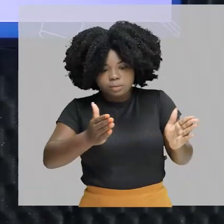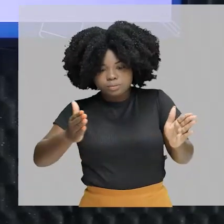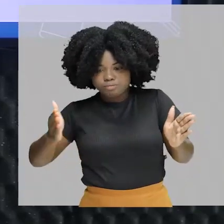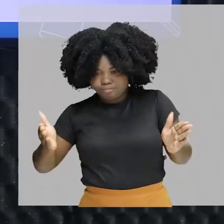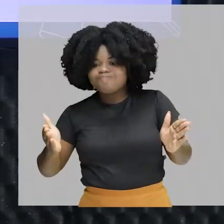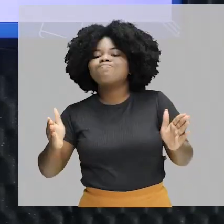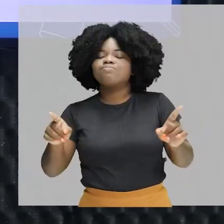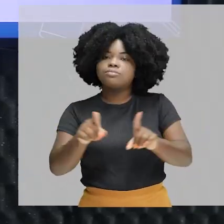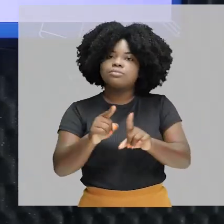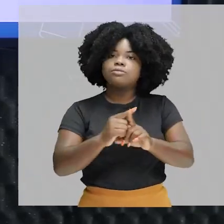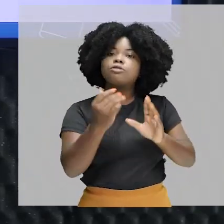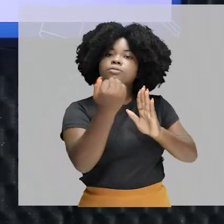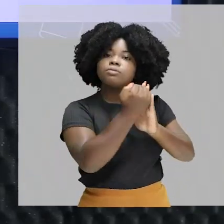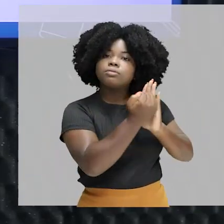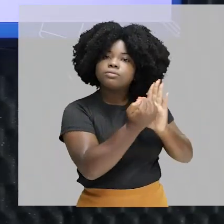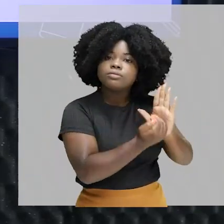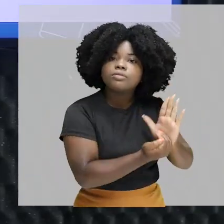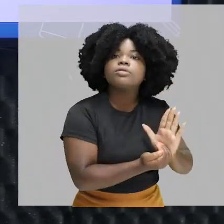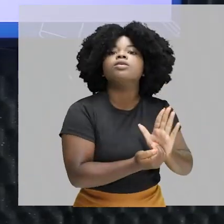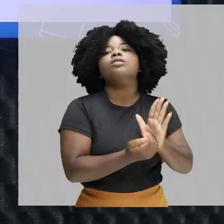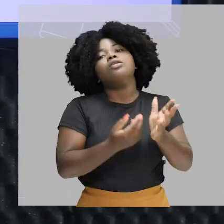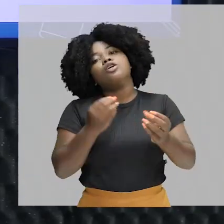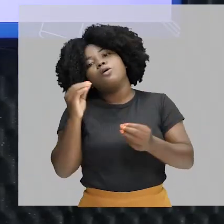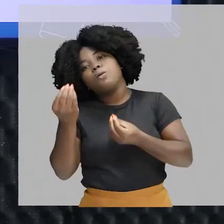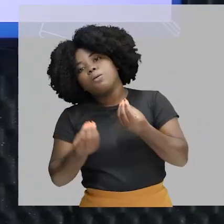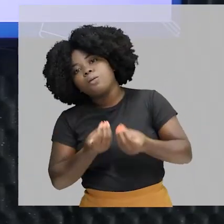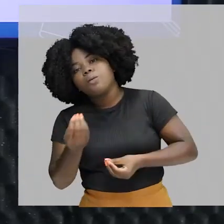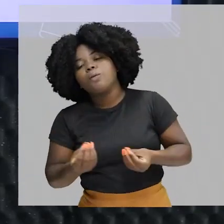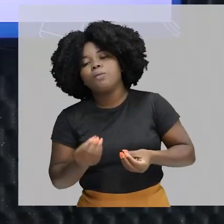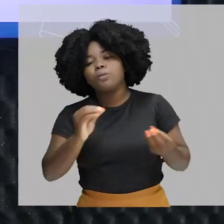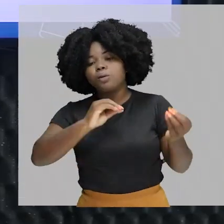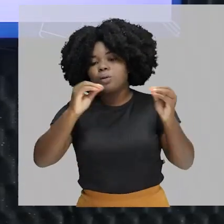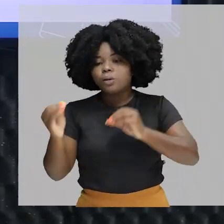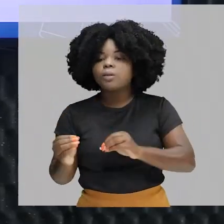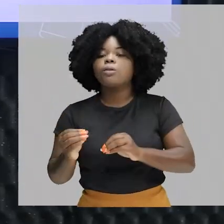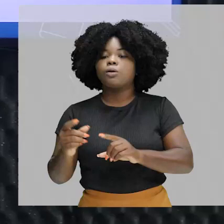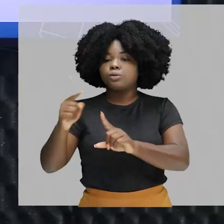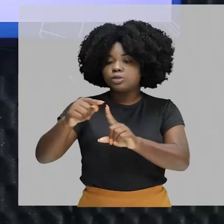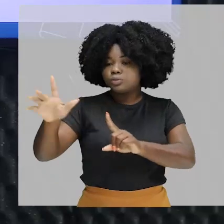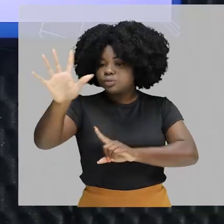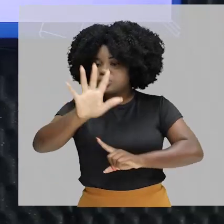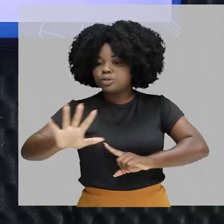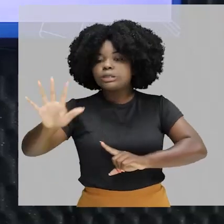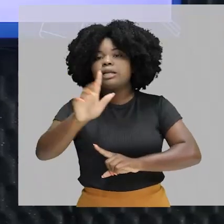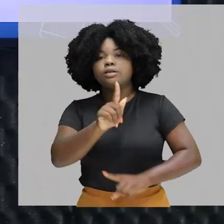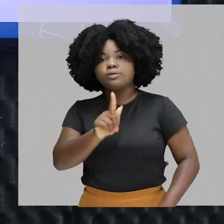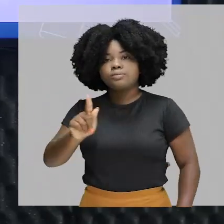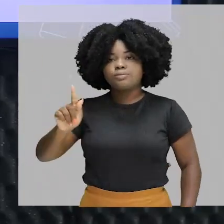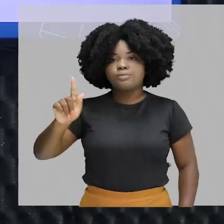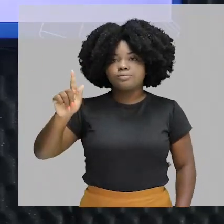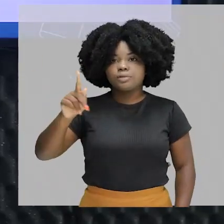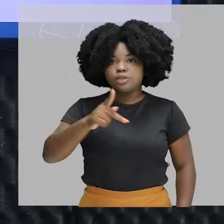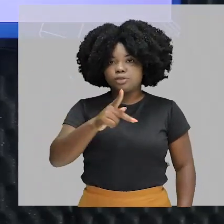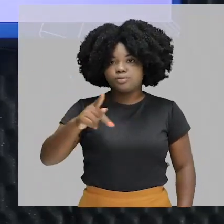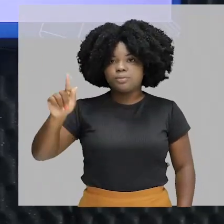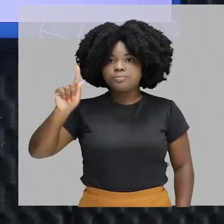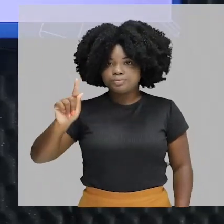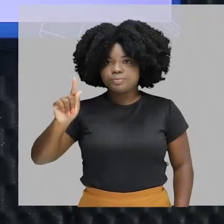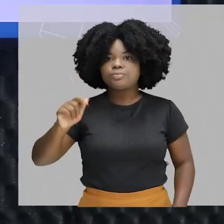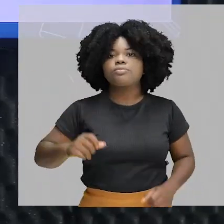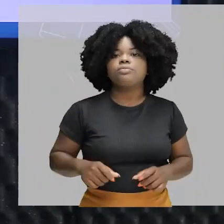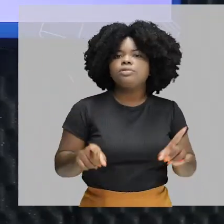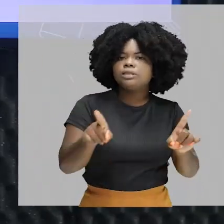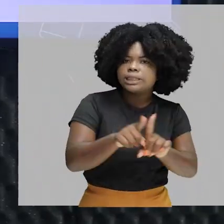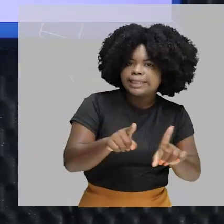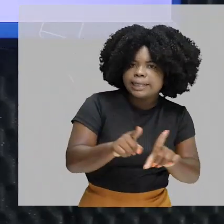vimos classificação, vimos também como é que se escreve o termo geral de uma PG. Falamos, tá, também